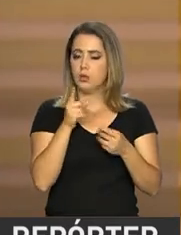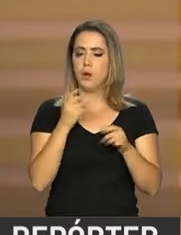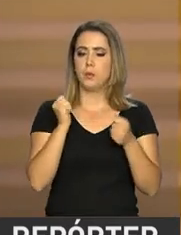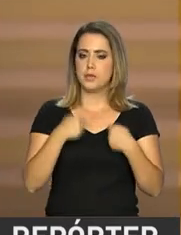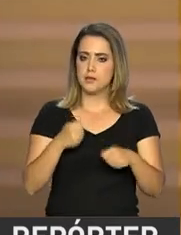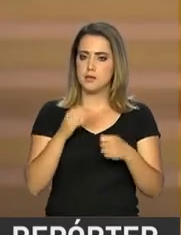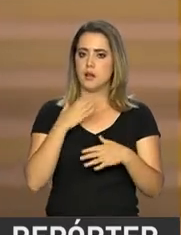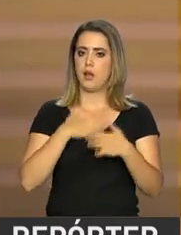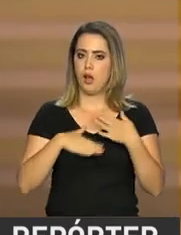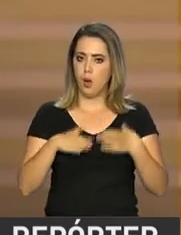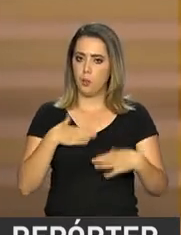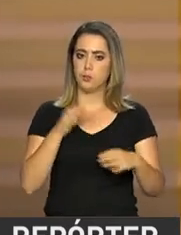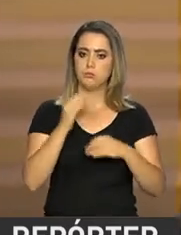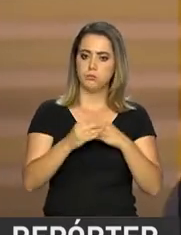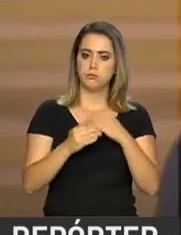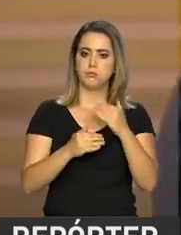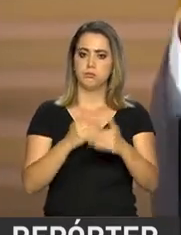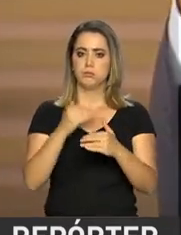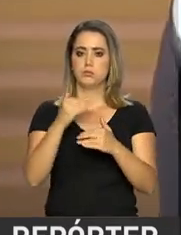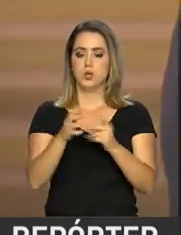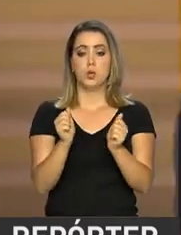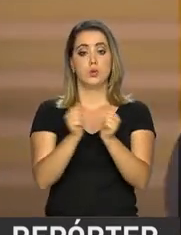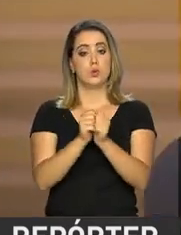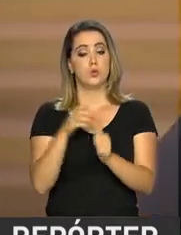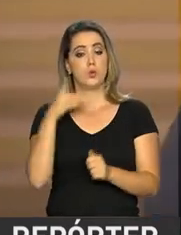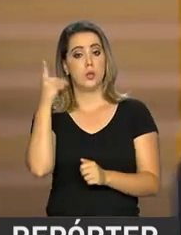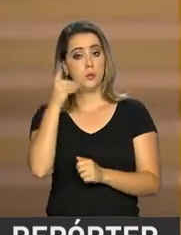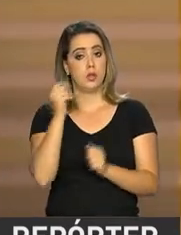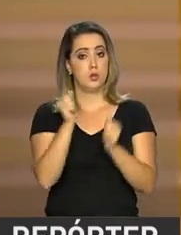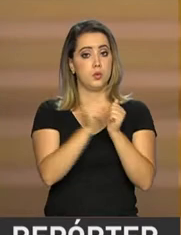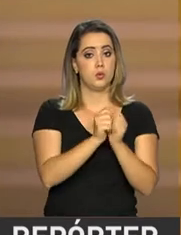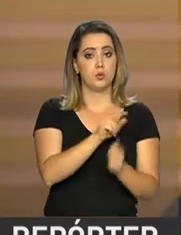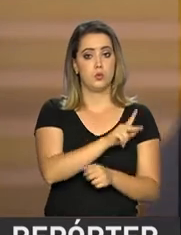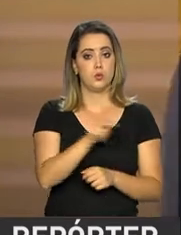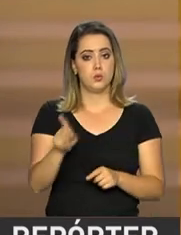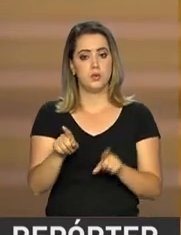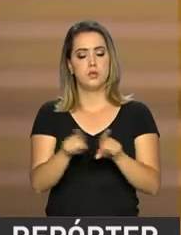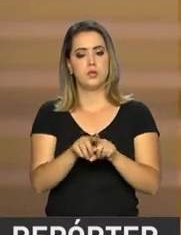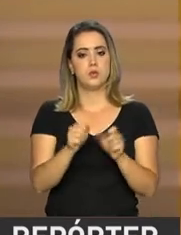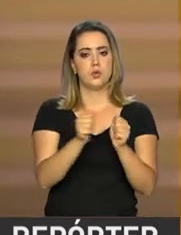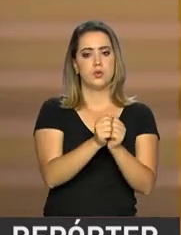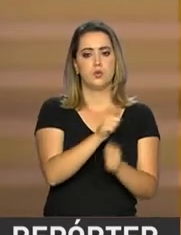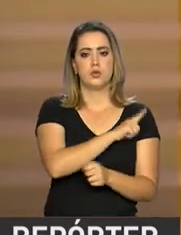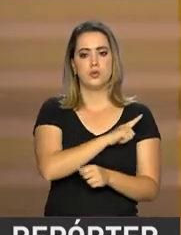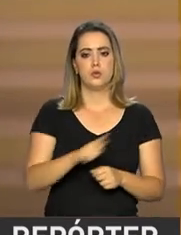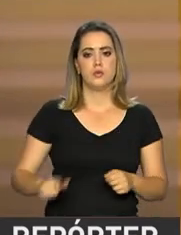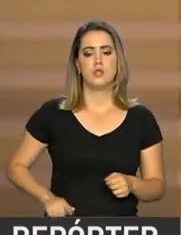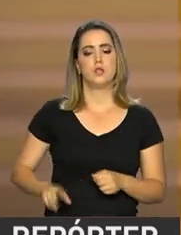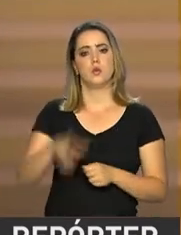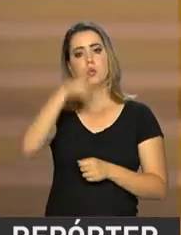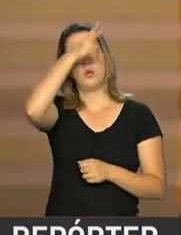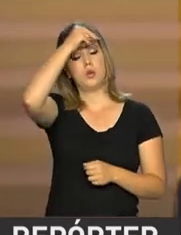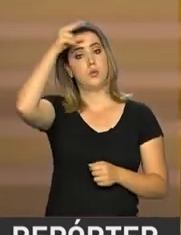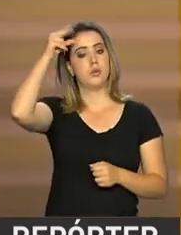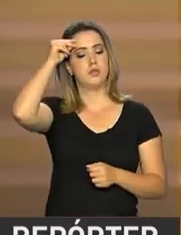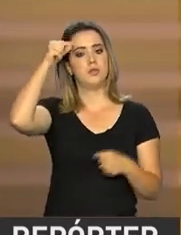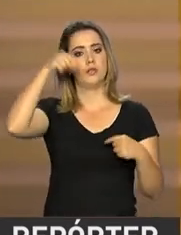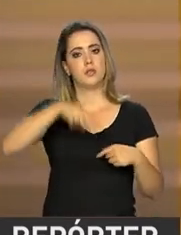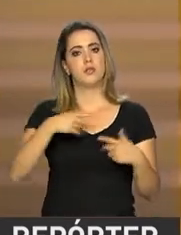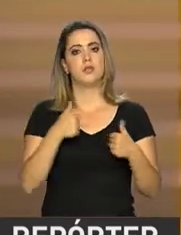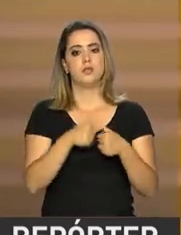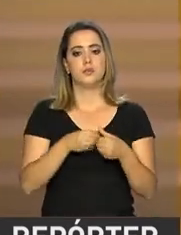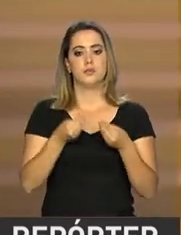conjunto nós deputados junto com o presidente junto com o governador junto com os prefeitos aqui presentes nós estamos dando esse